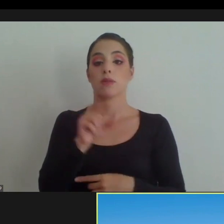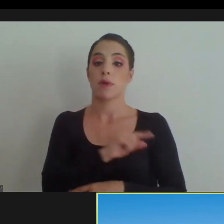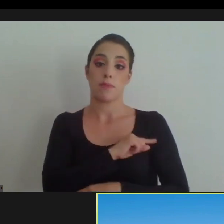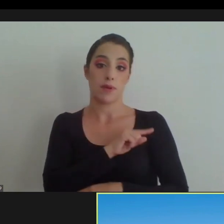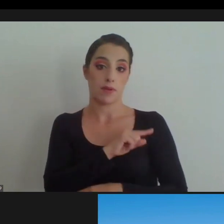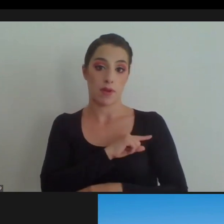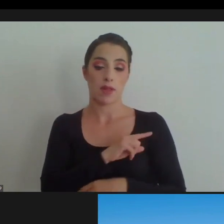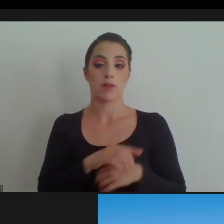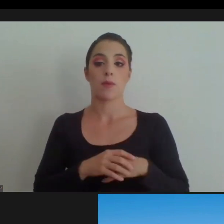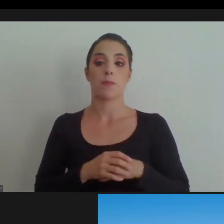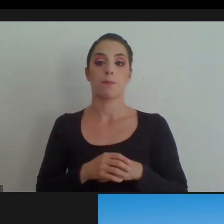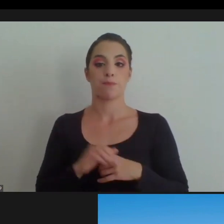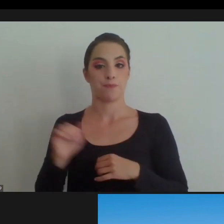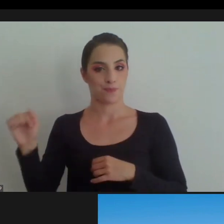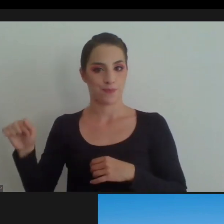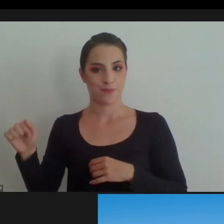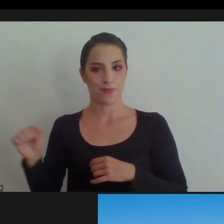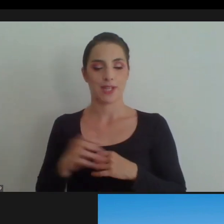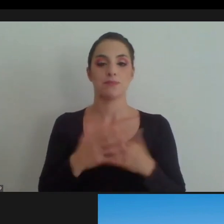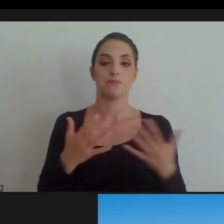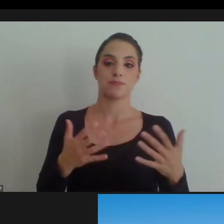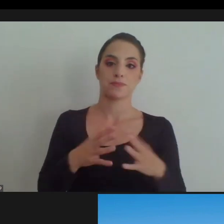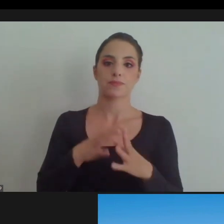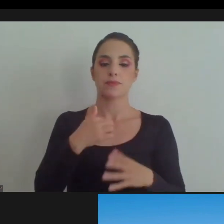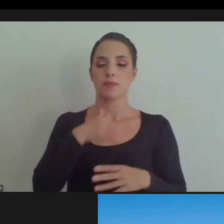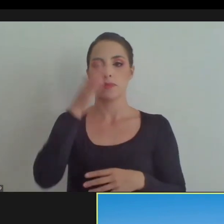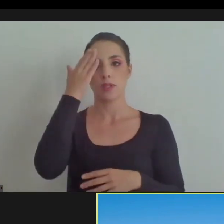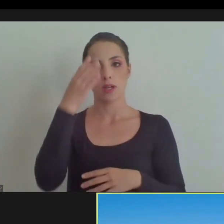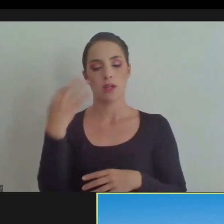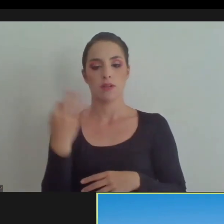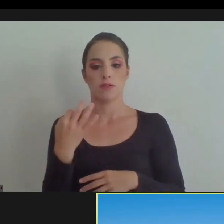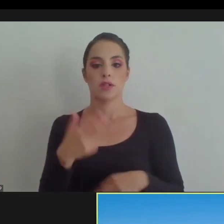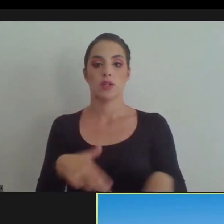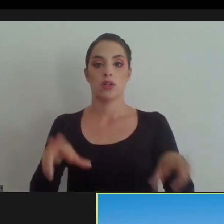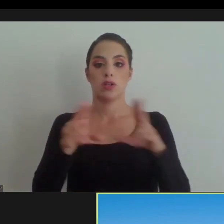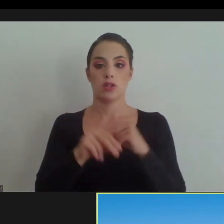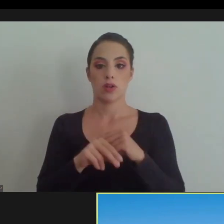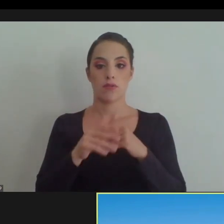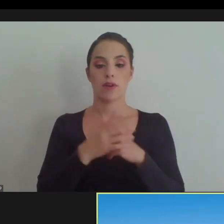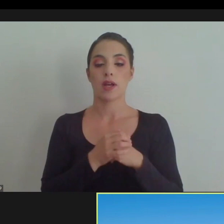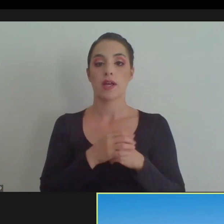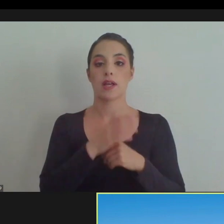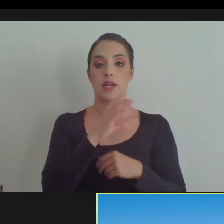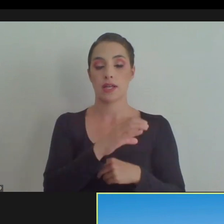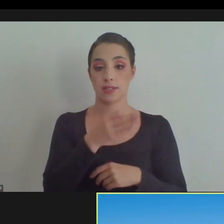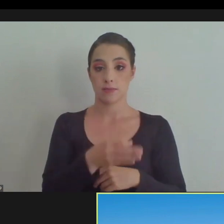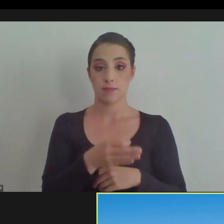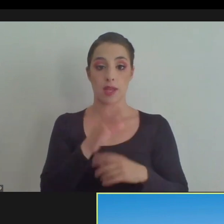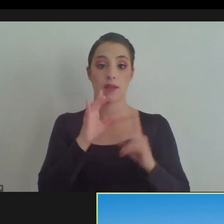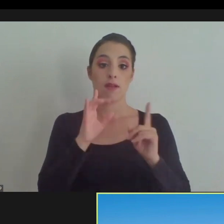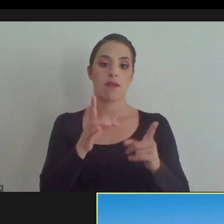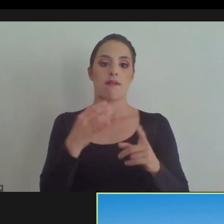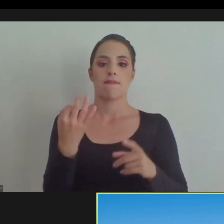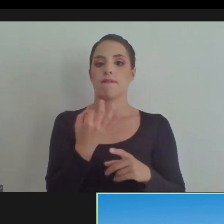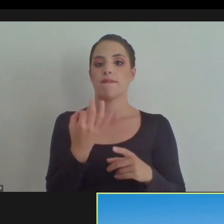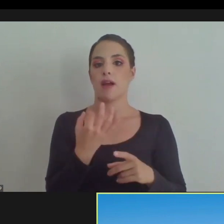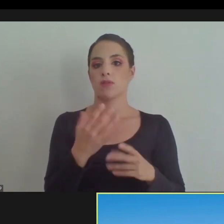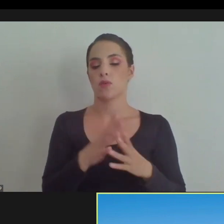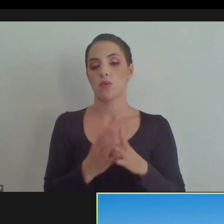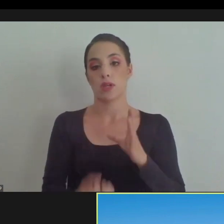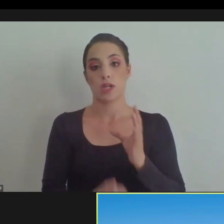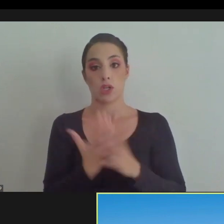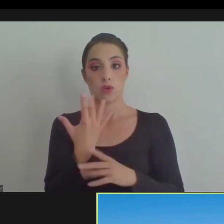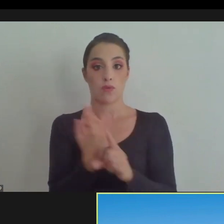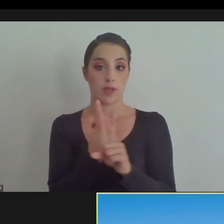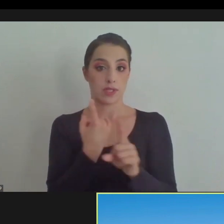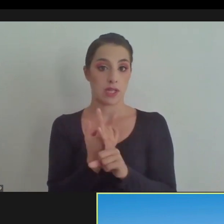e a academia. Exatamente. E eu acho que a nova SBE é um excelente exemplo de inovação para a sustentabilidade. E porquê?